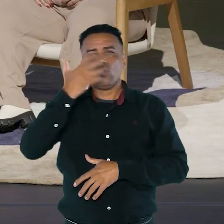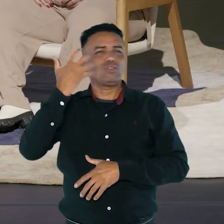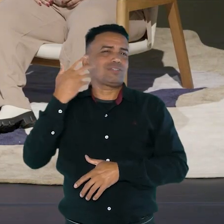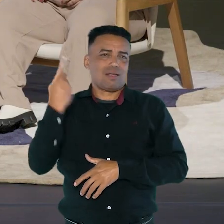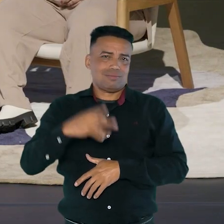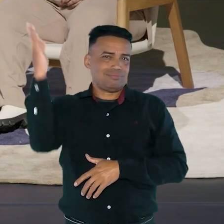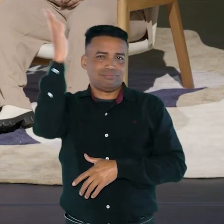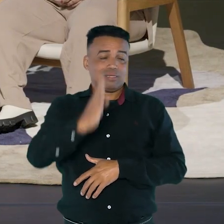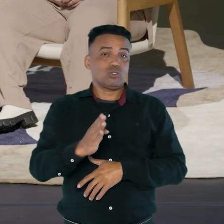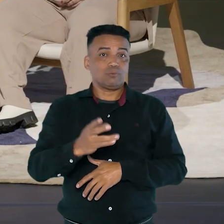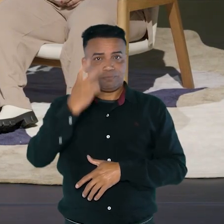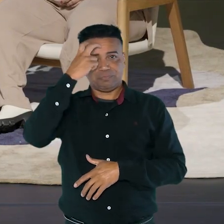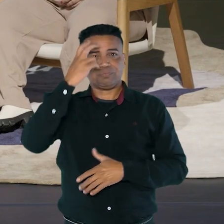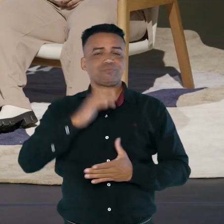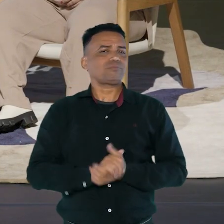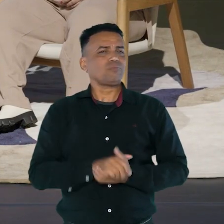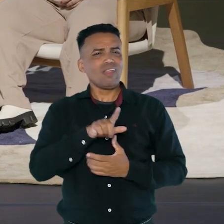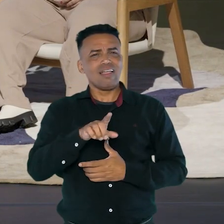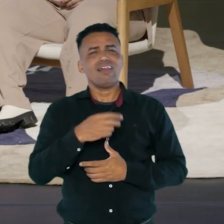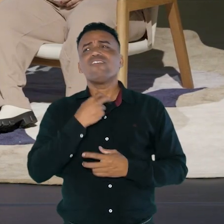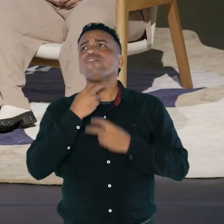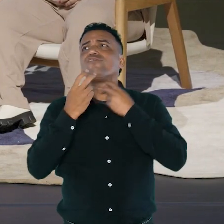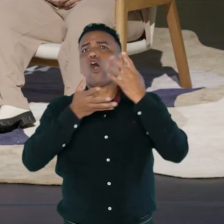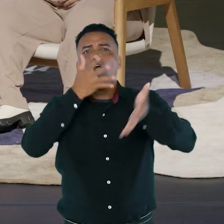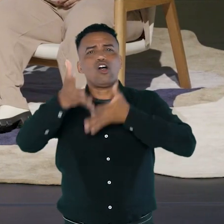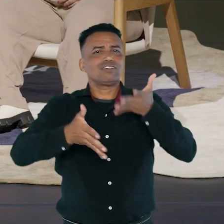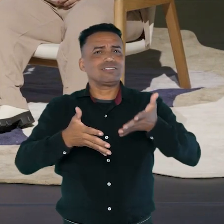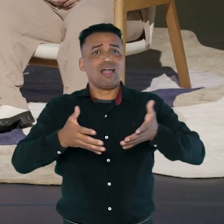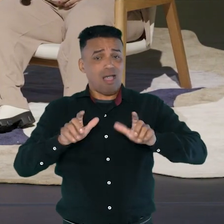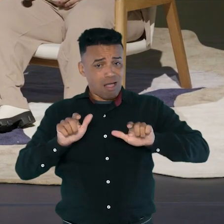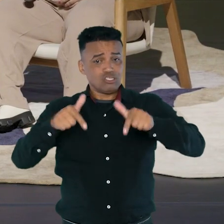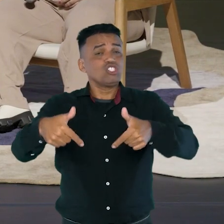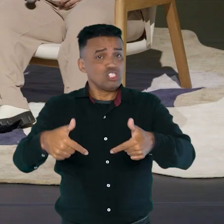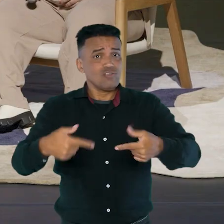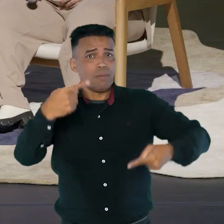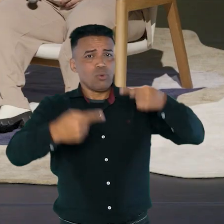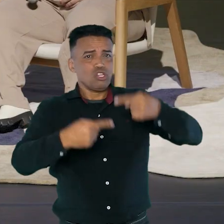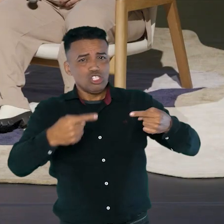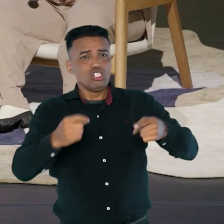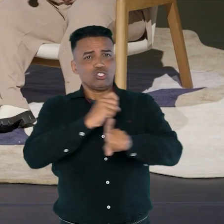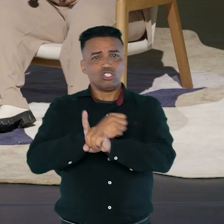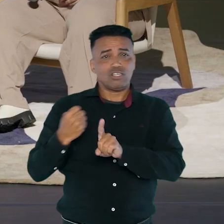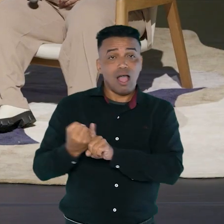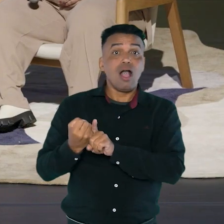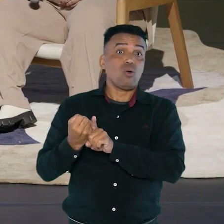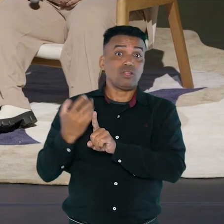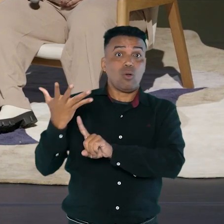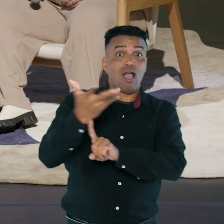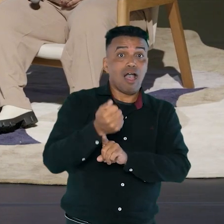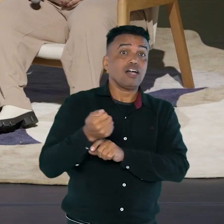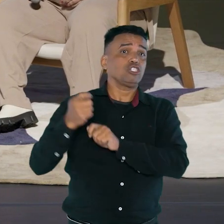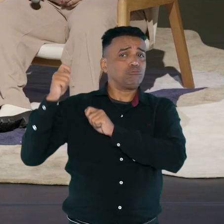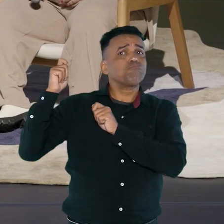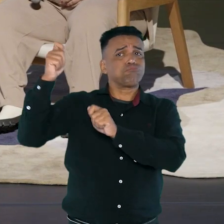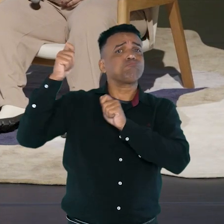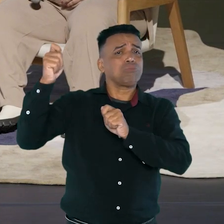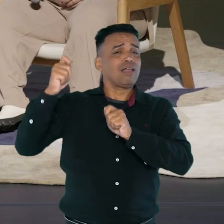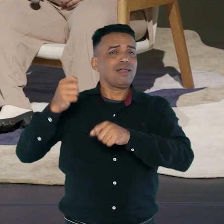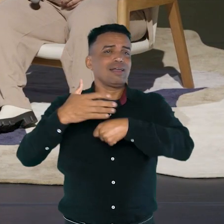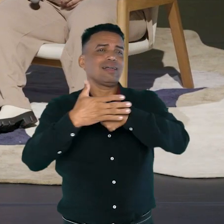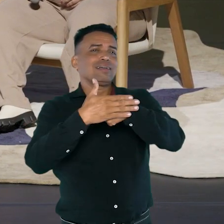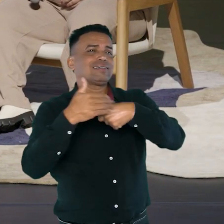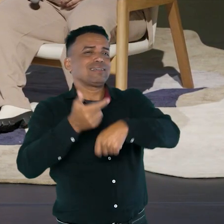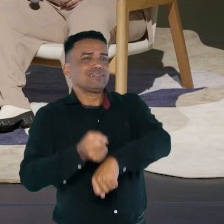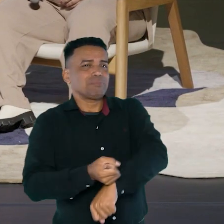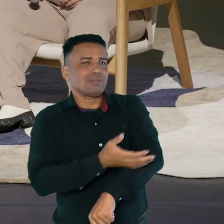com as raízes musicais do Brasil. Ellen é também uma voz ativa no campo político e social, articulando arte e militância com